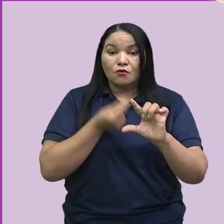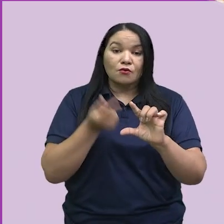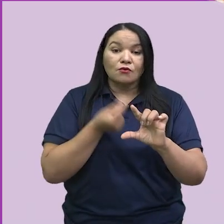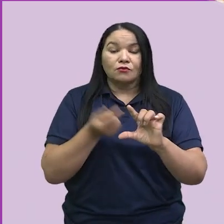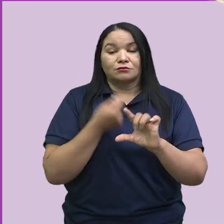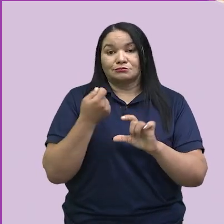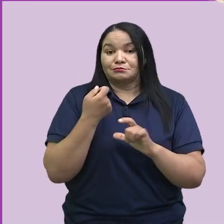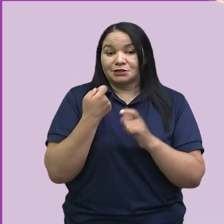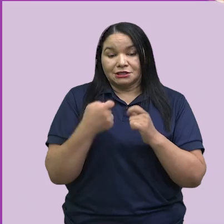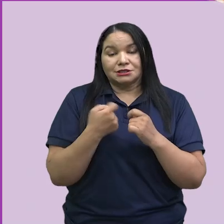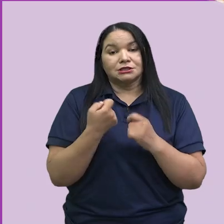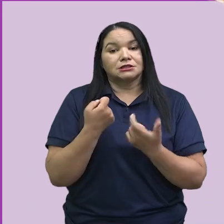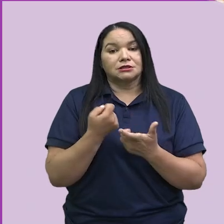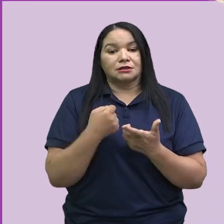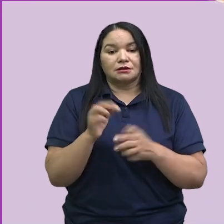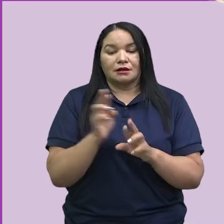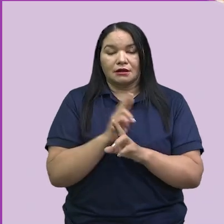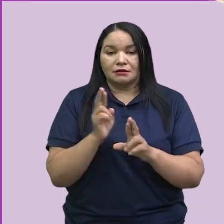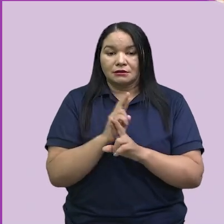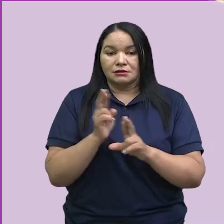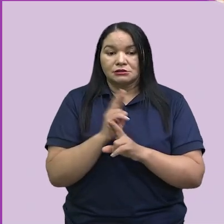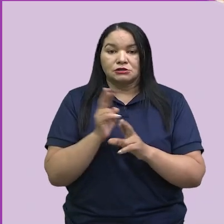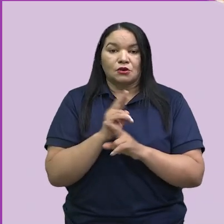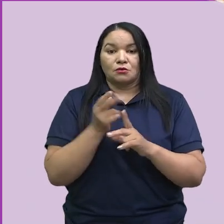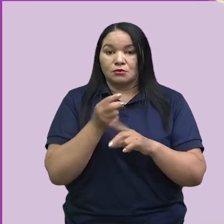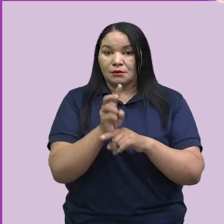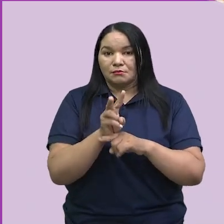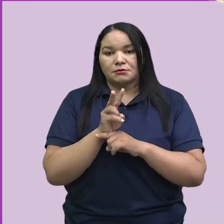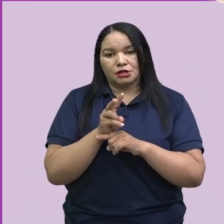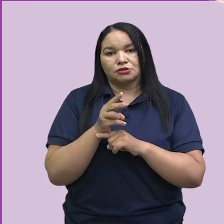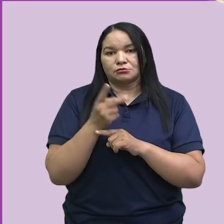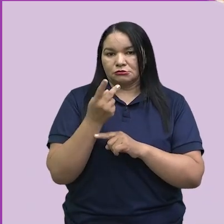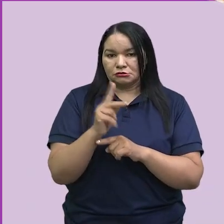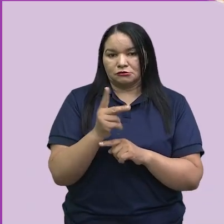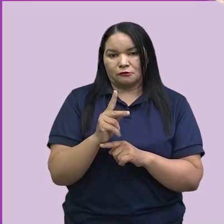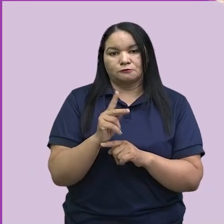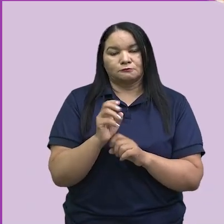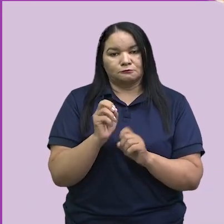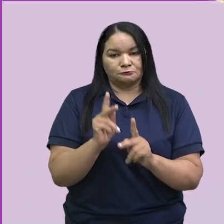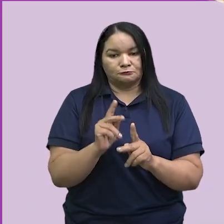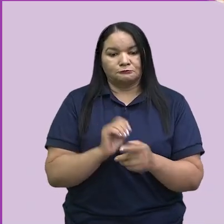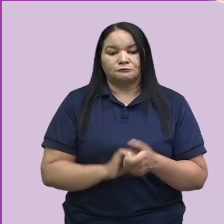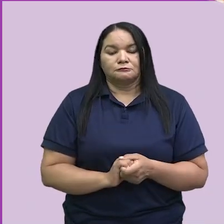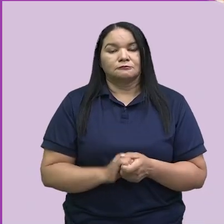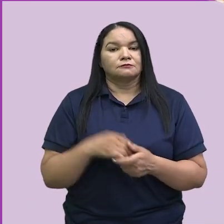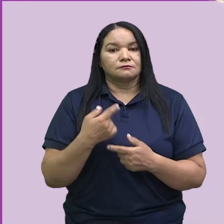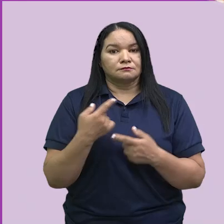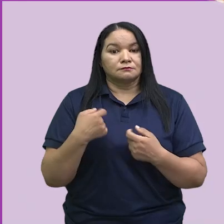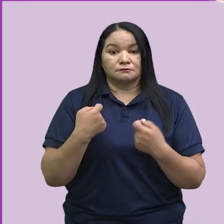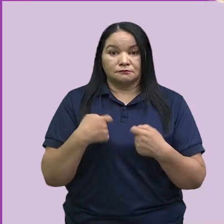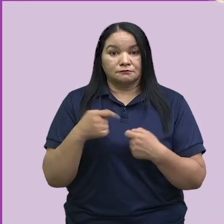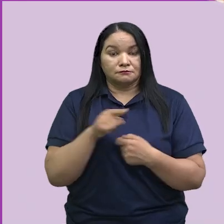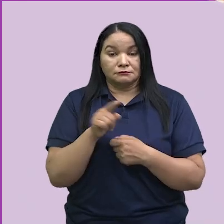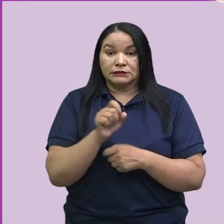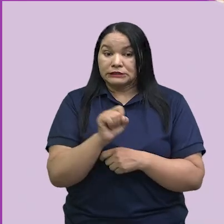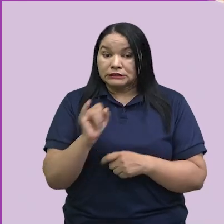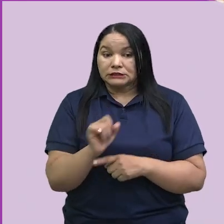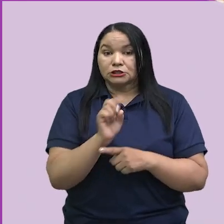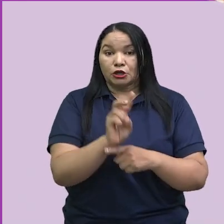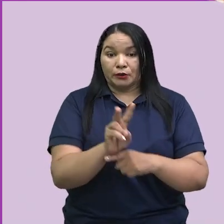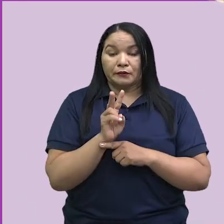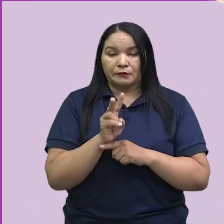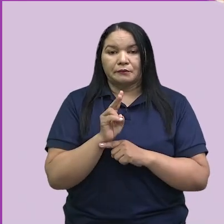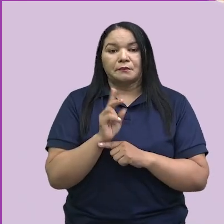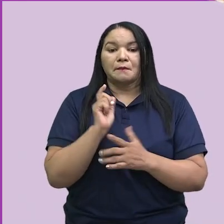lucro possível em relação ou em cima do empréstimo que você efetuou. Então, se você vai efetuar algum tipo de